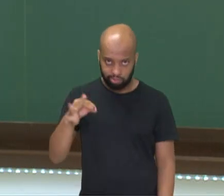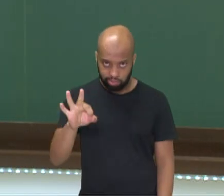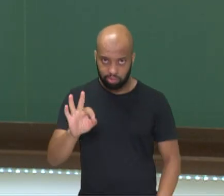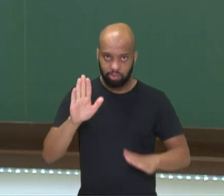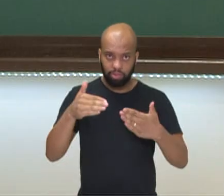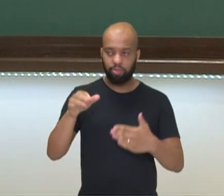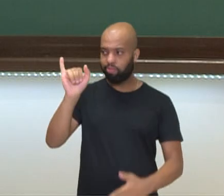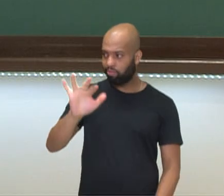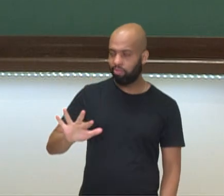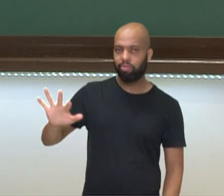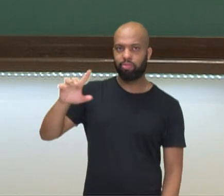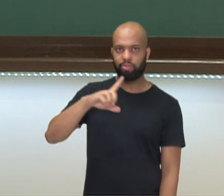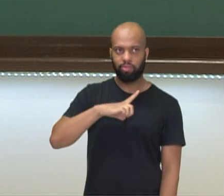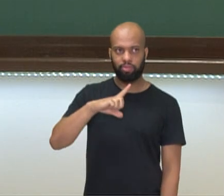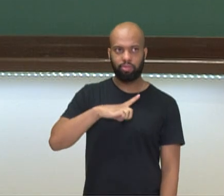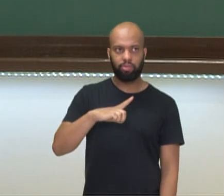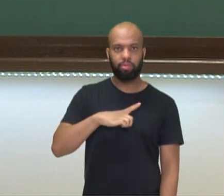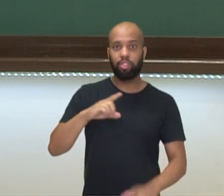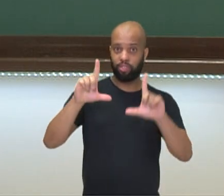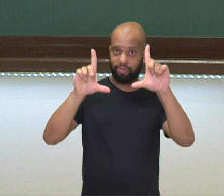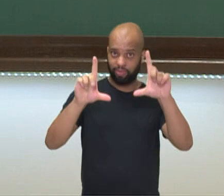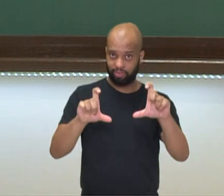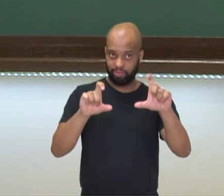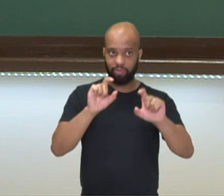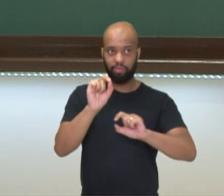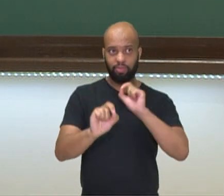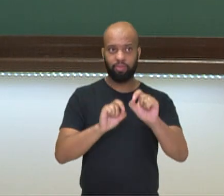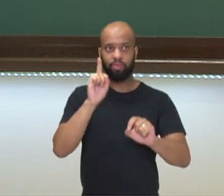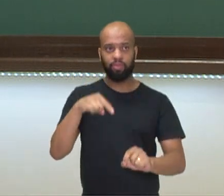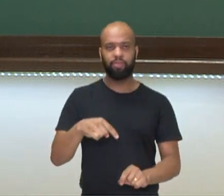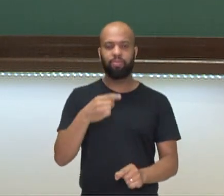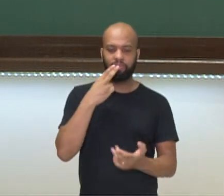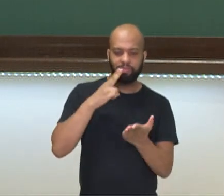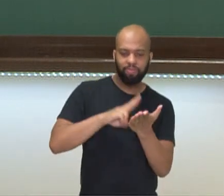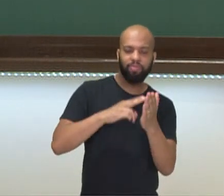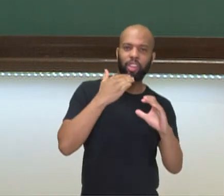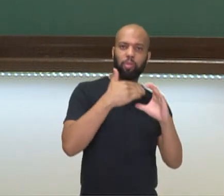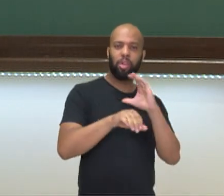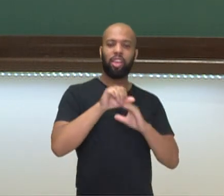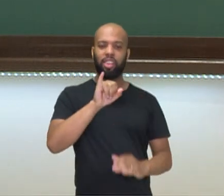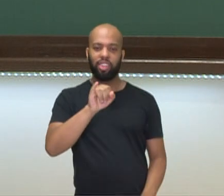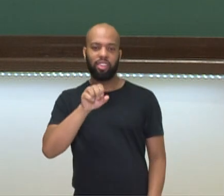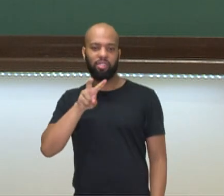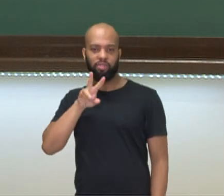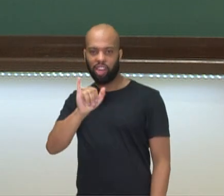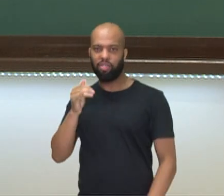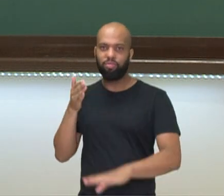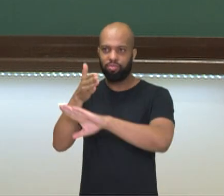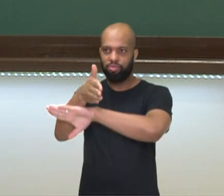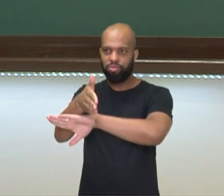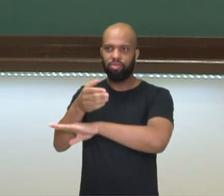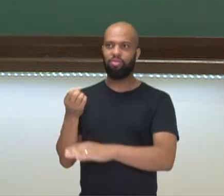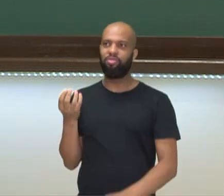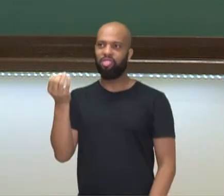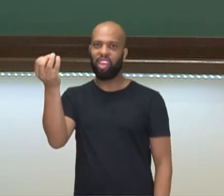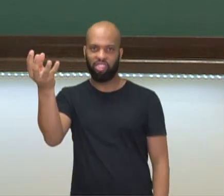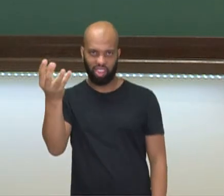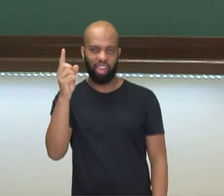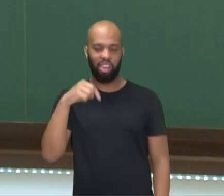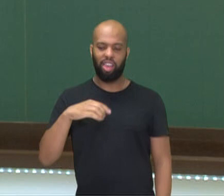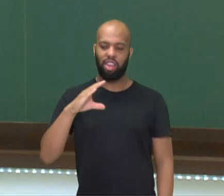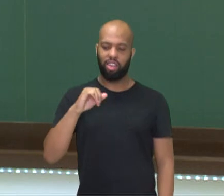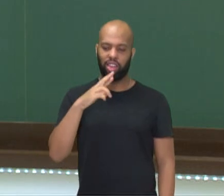aquela imagem, aquela foto é um cartão postal. Olha lá, o que é um